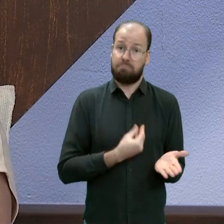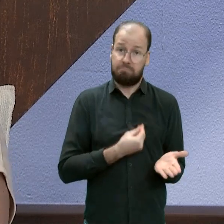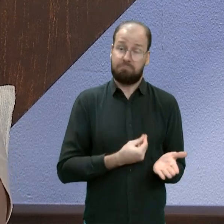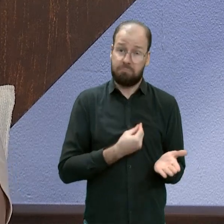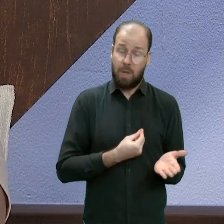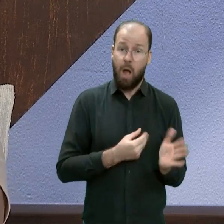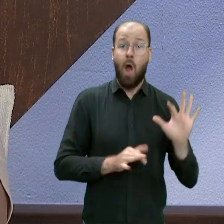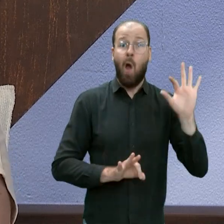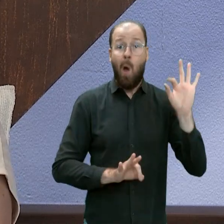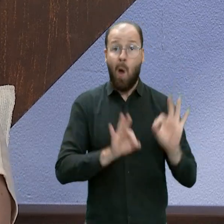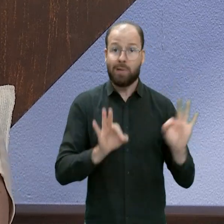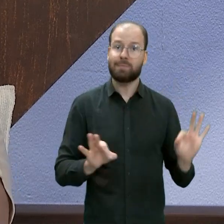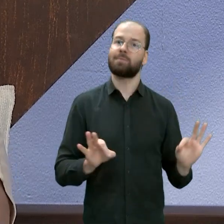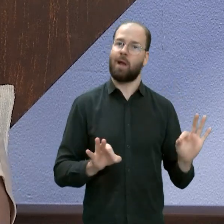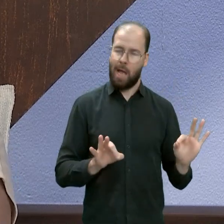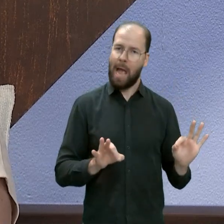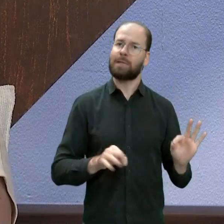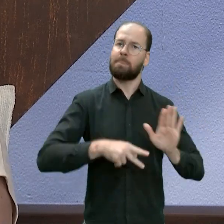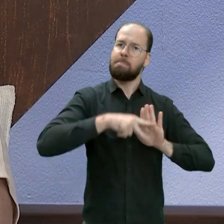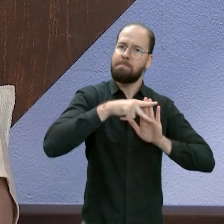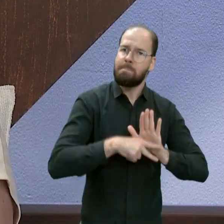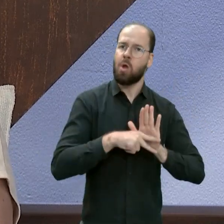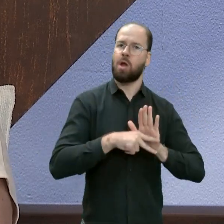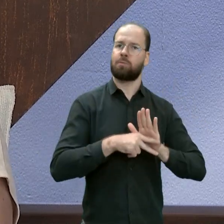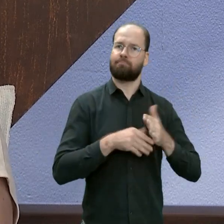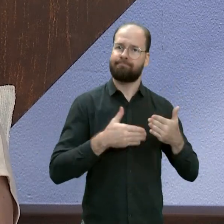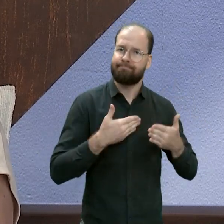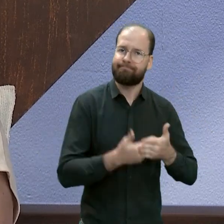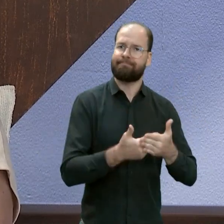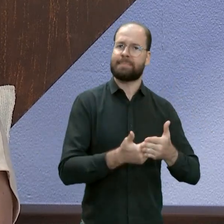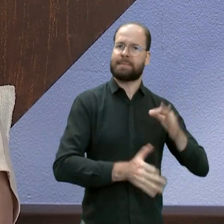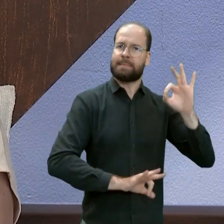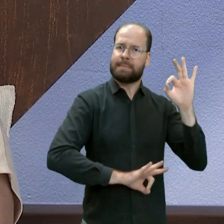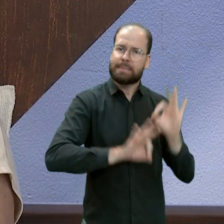estão organizados e imbuídos de